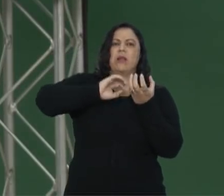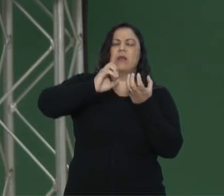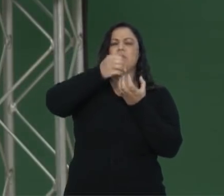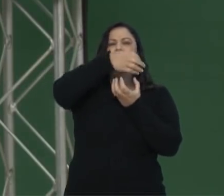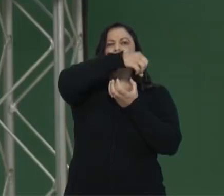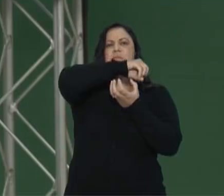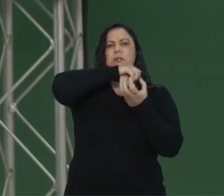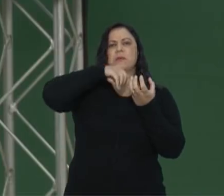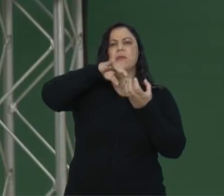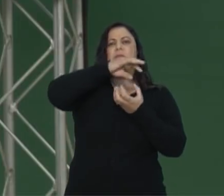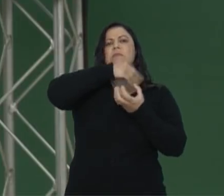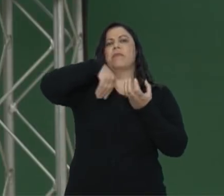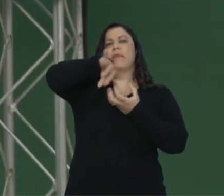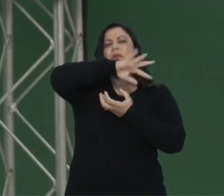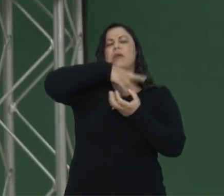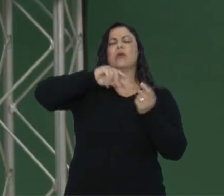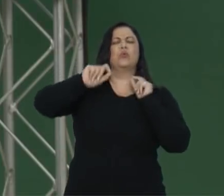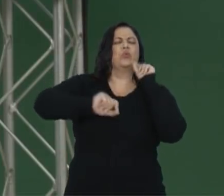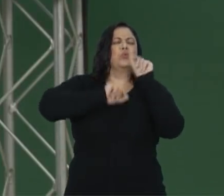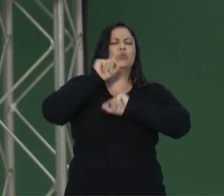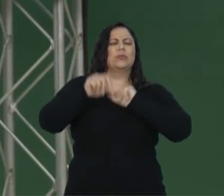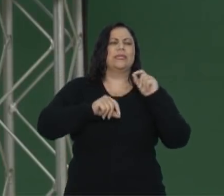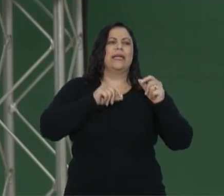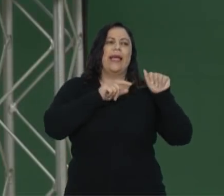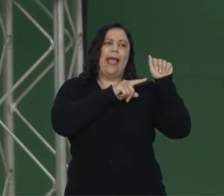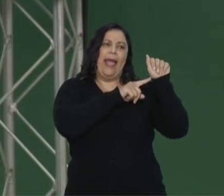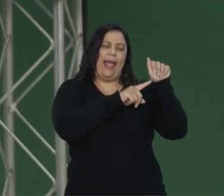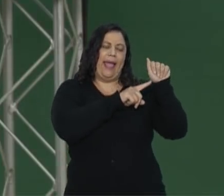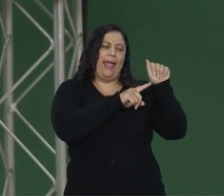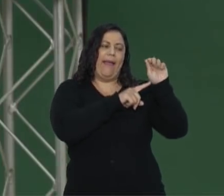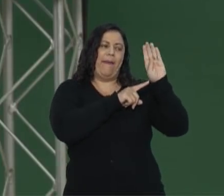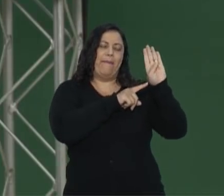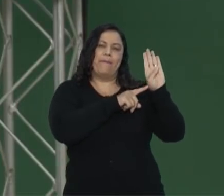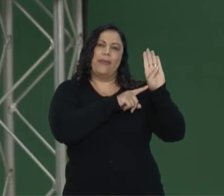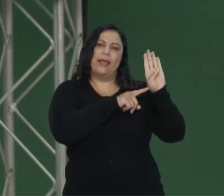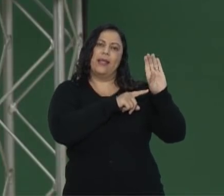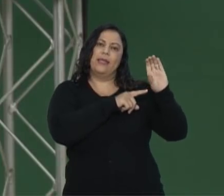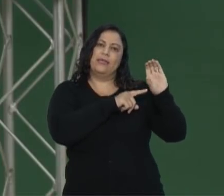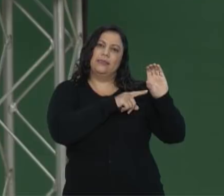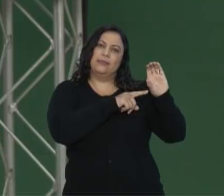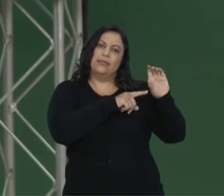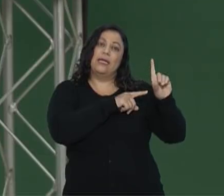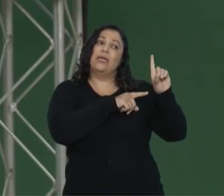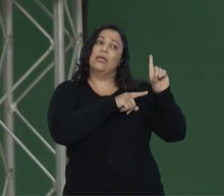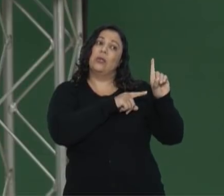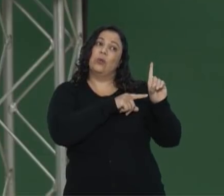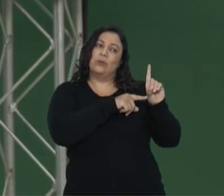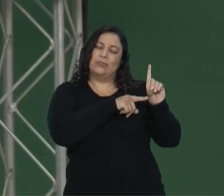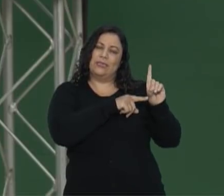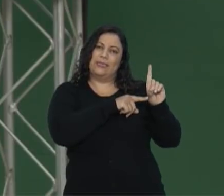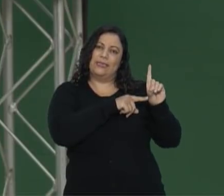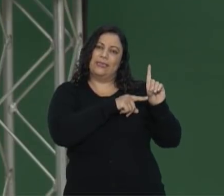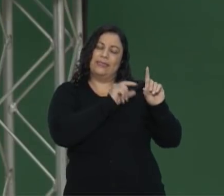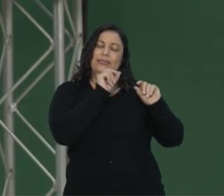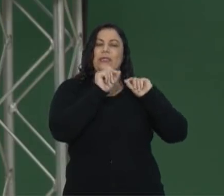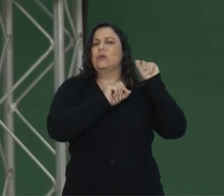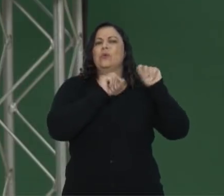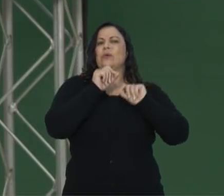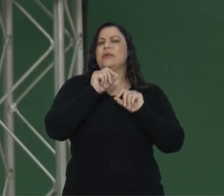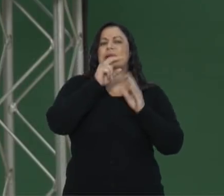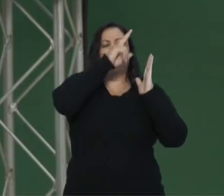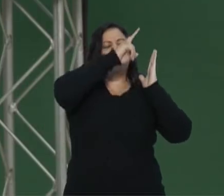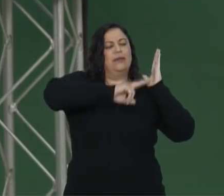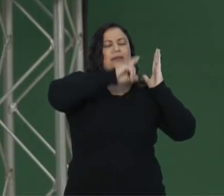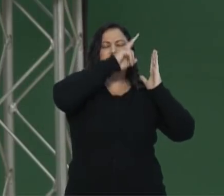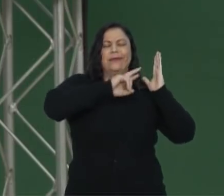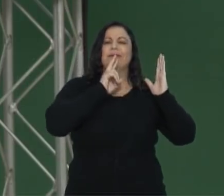metamorfose, letra B, decomposição, letra C, fotossíntese ou letra D, respiração